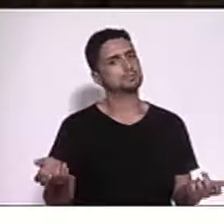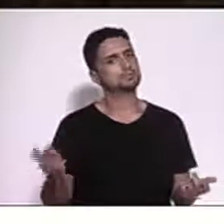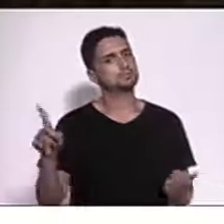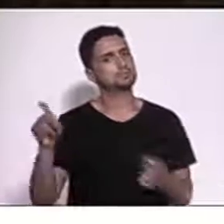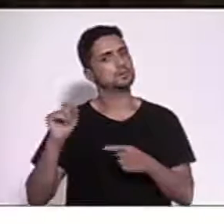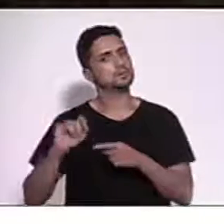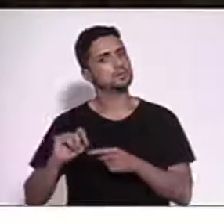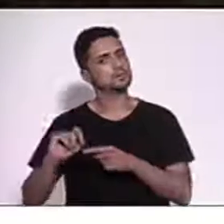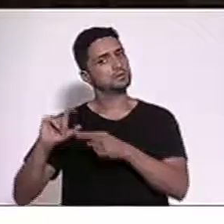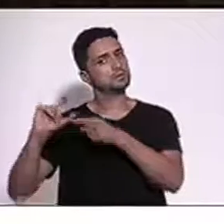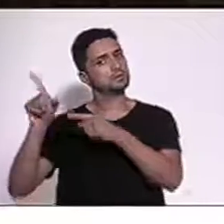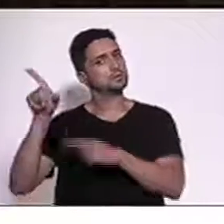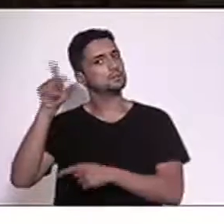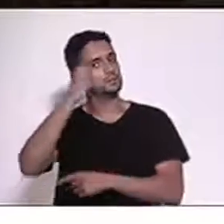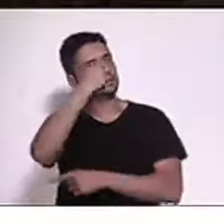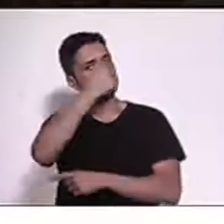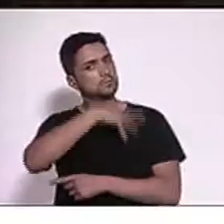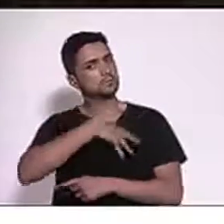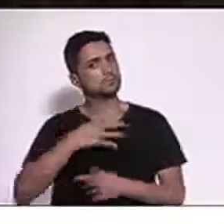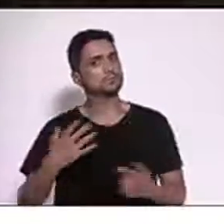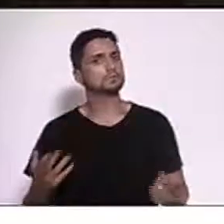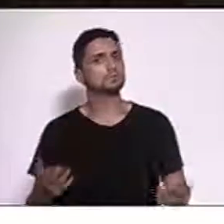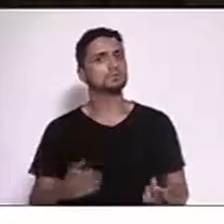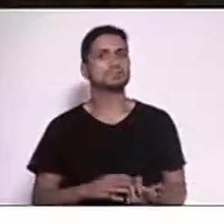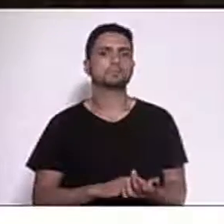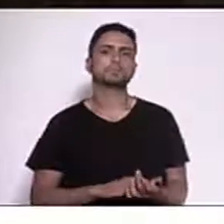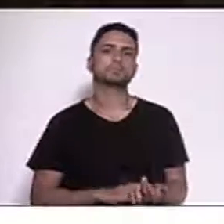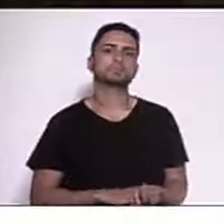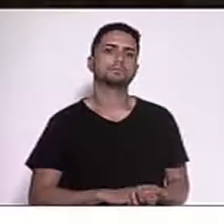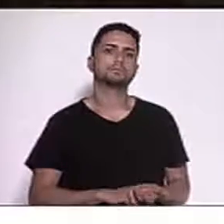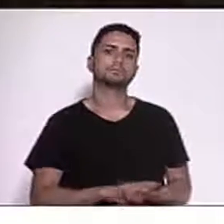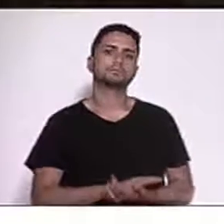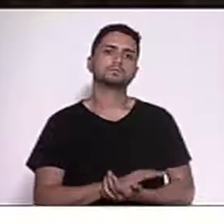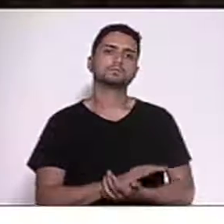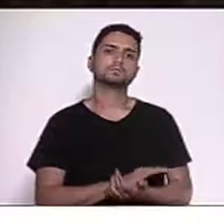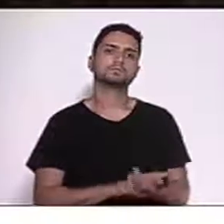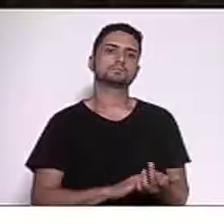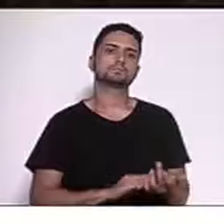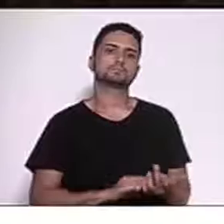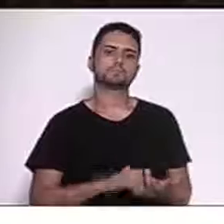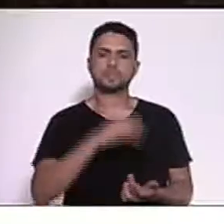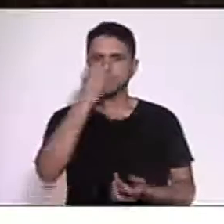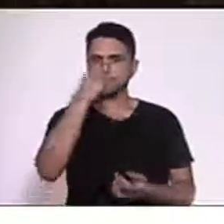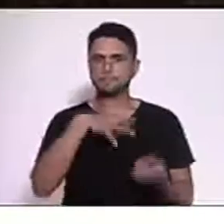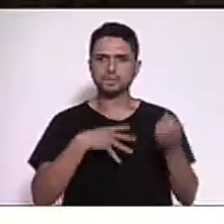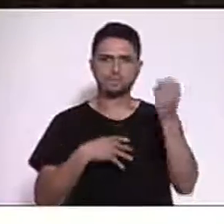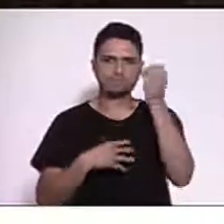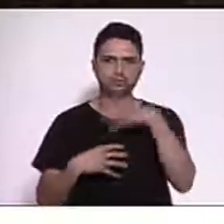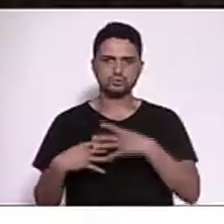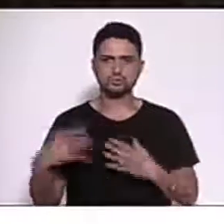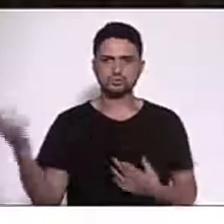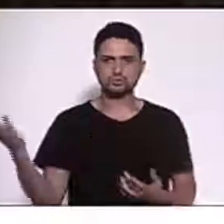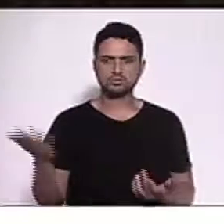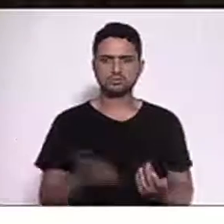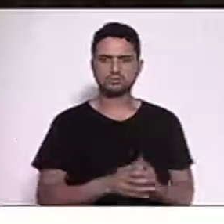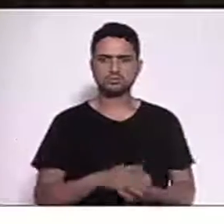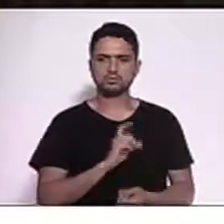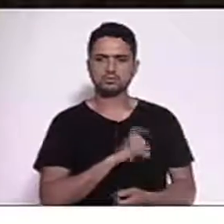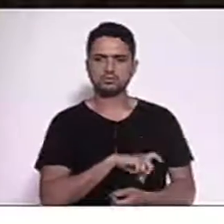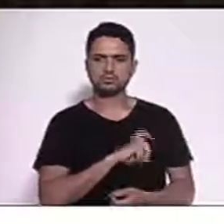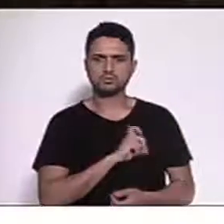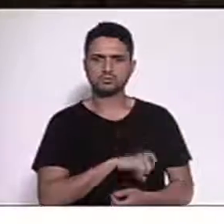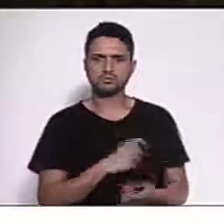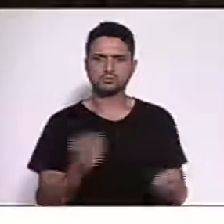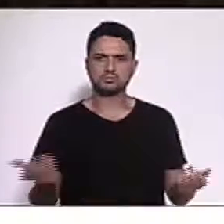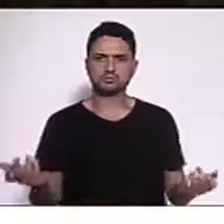Tá aumentando aí o grau exatamente de coisas absurdas, mas não tão